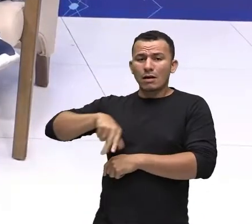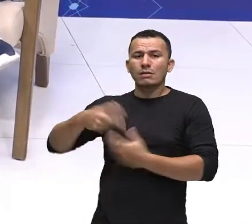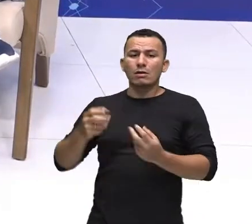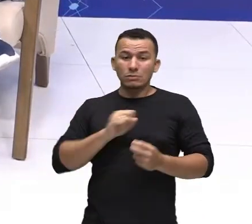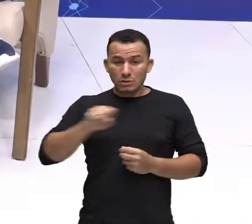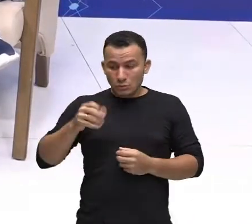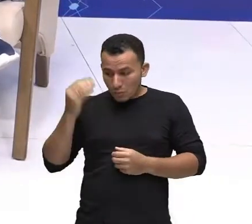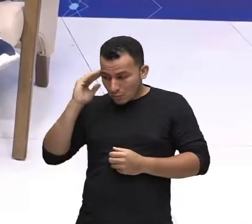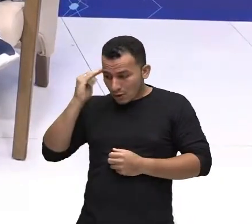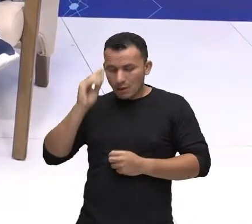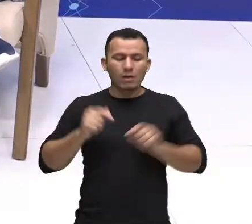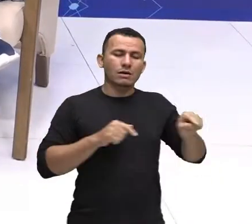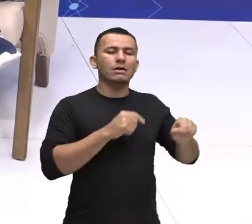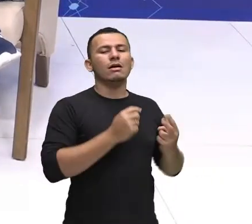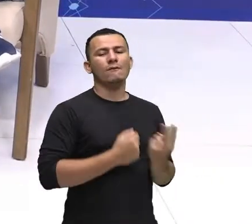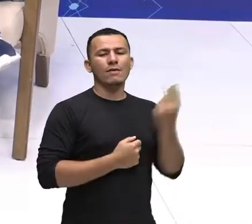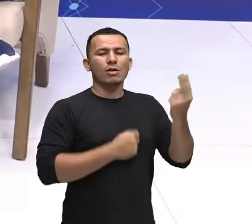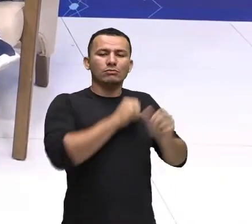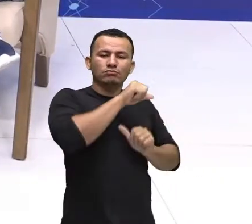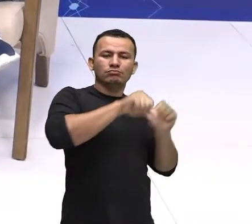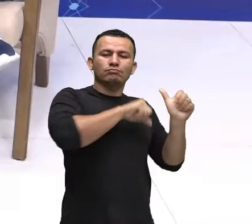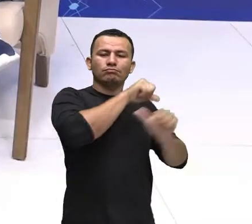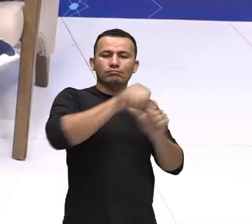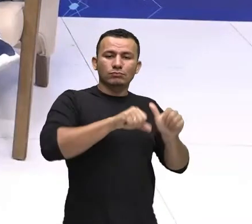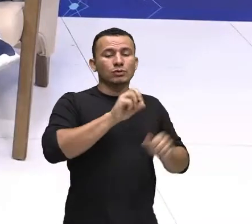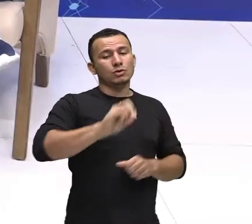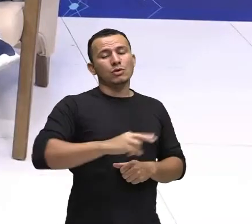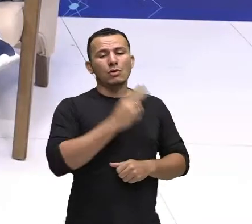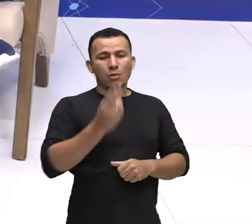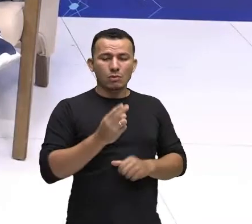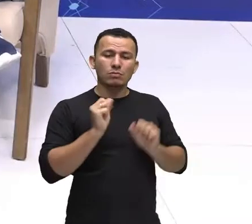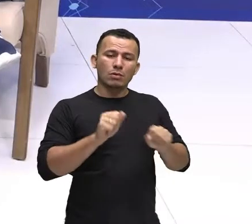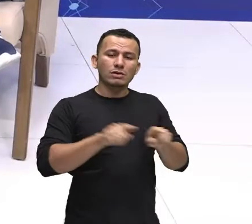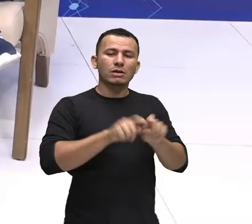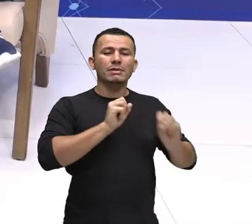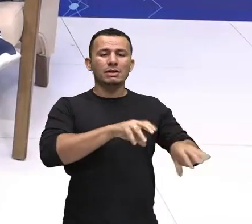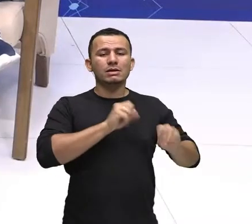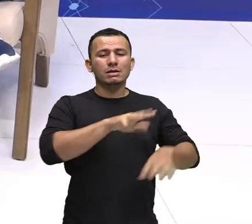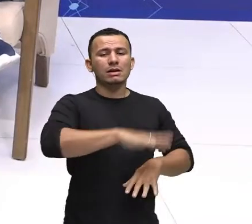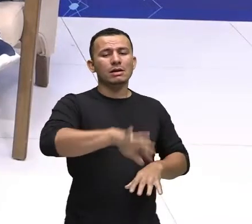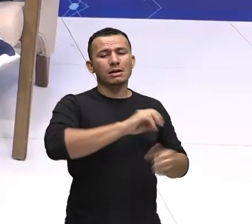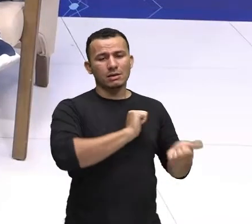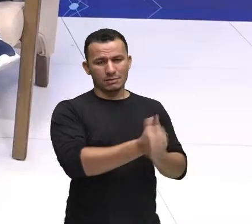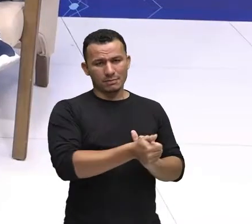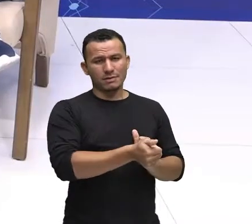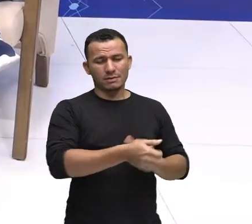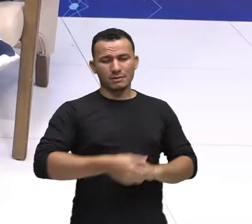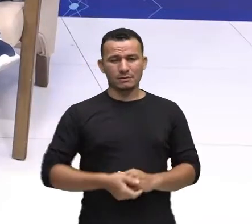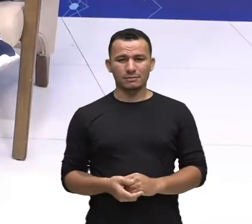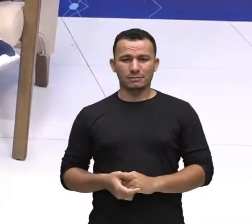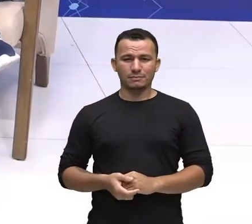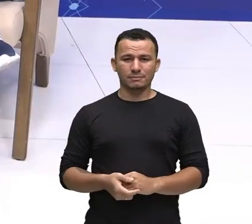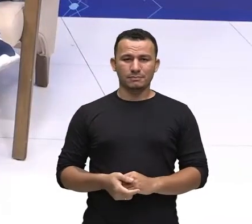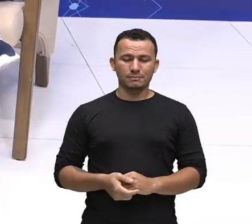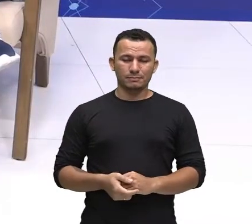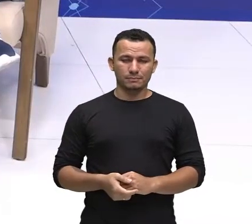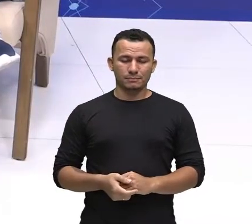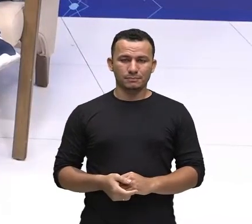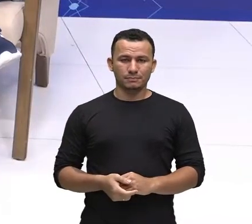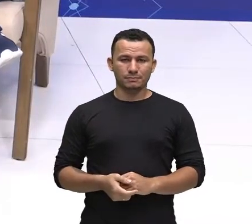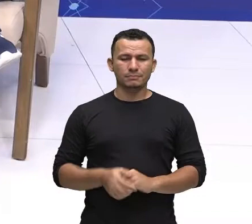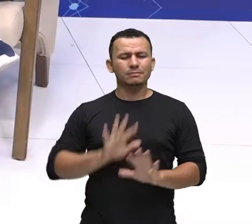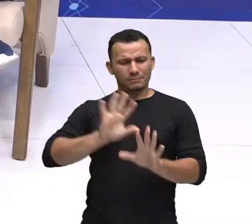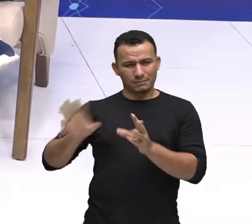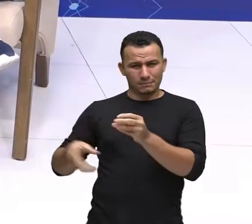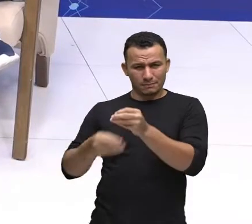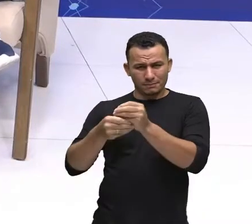podem ser modificados ou podem ser aplicados aí nesse esporte também. Sim, e deixa eu frisar um